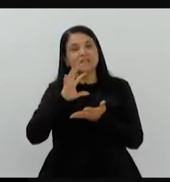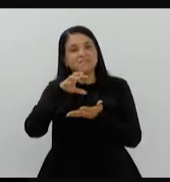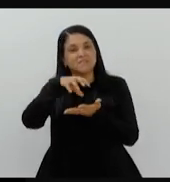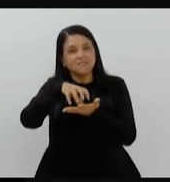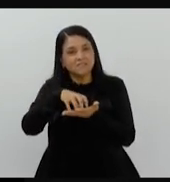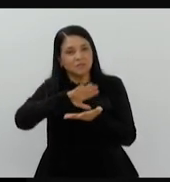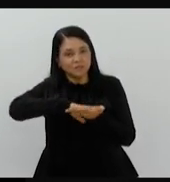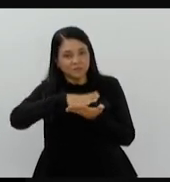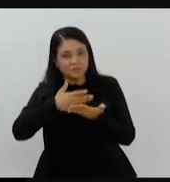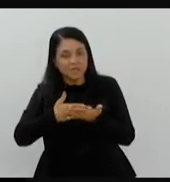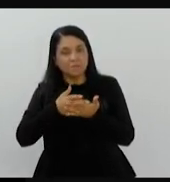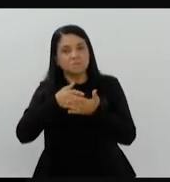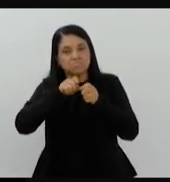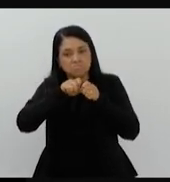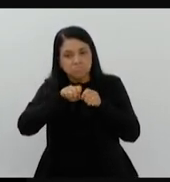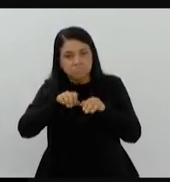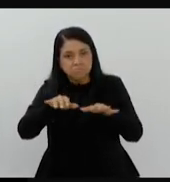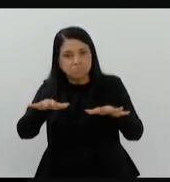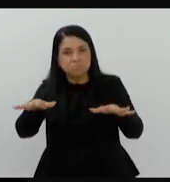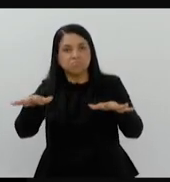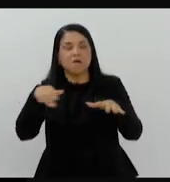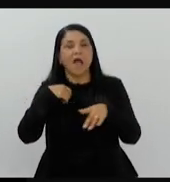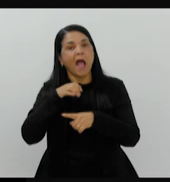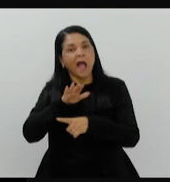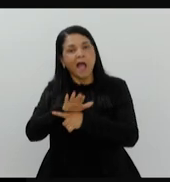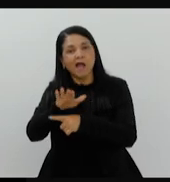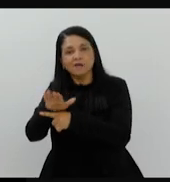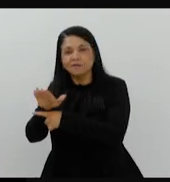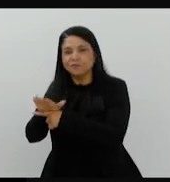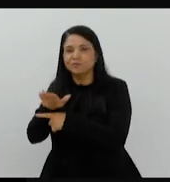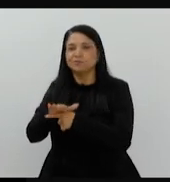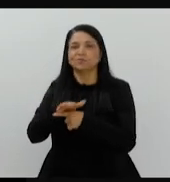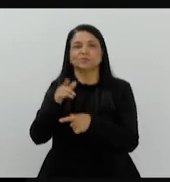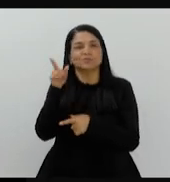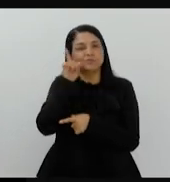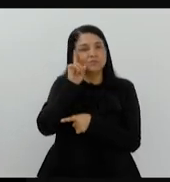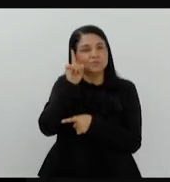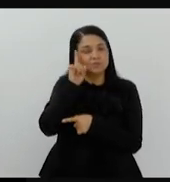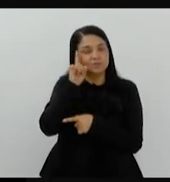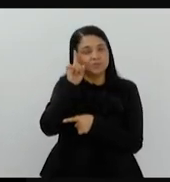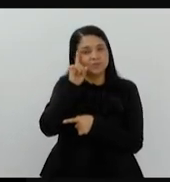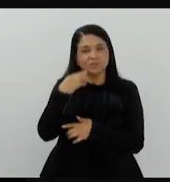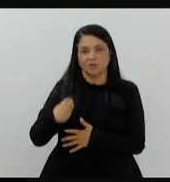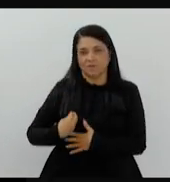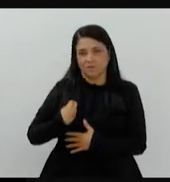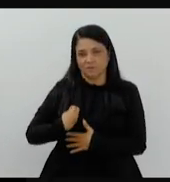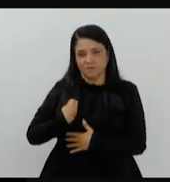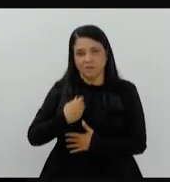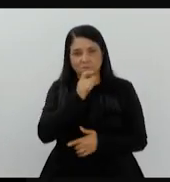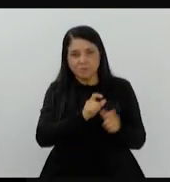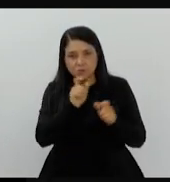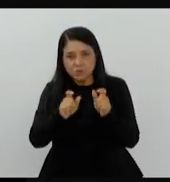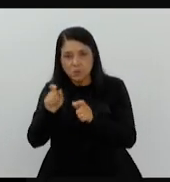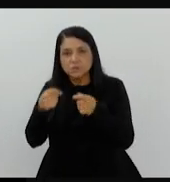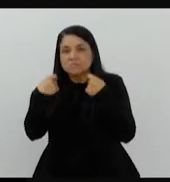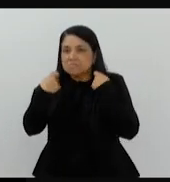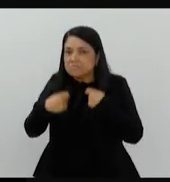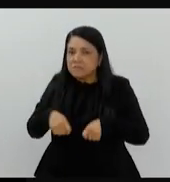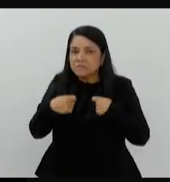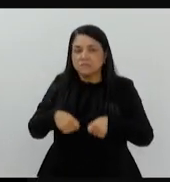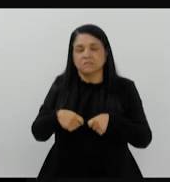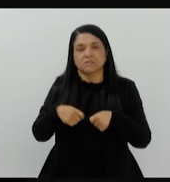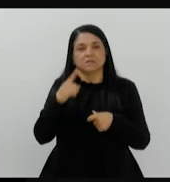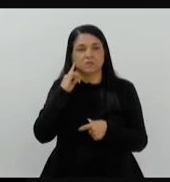tem crescido. Esse serviço ajuda muito, né, no dia a dia da vida das pessoas que precisam,